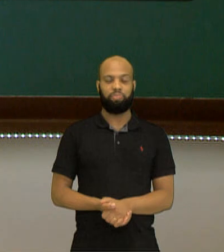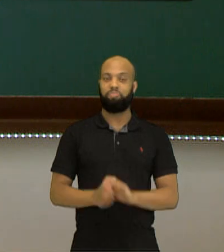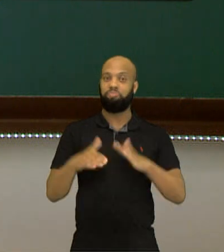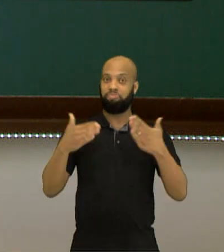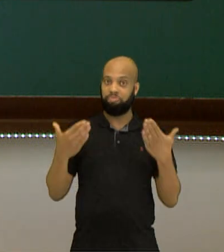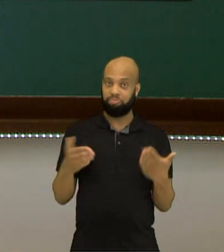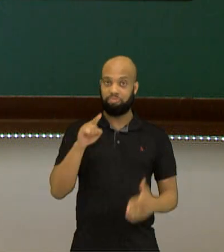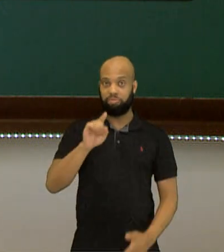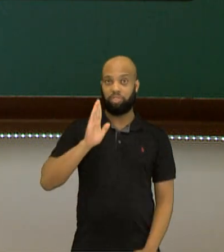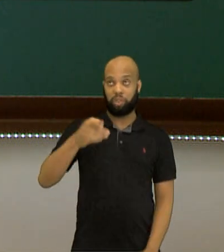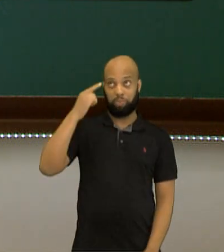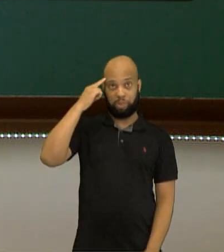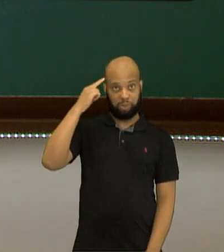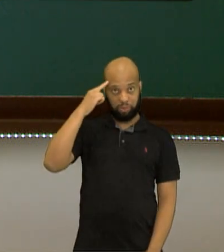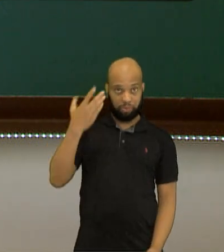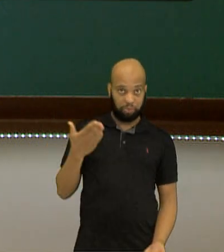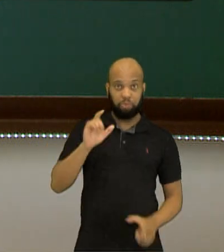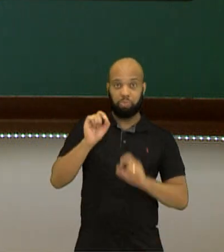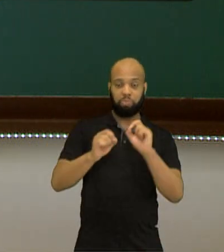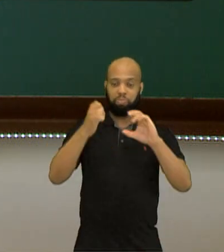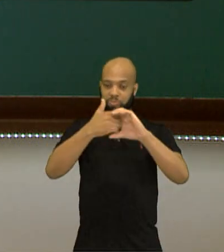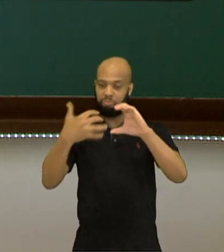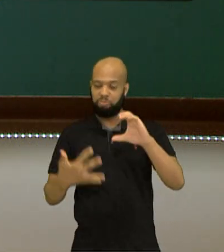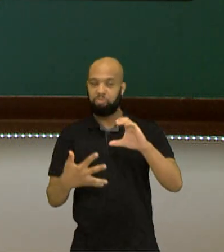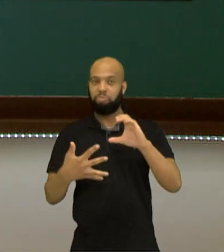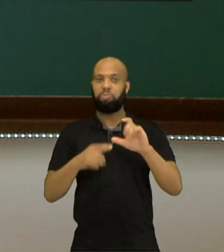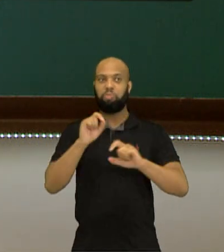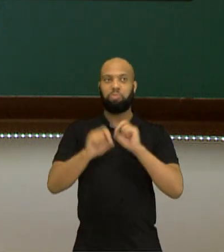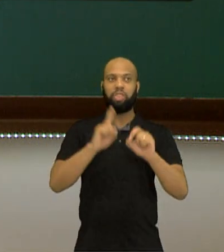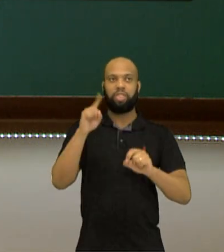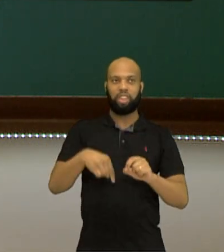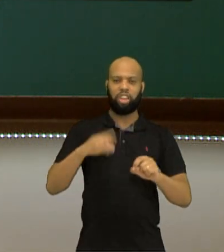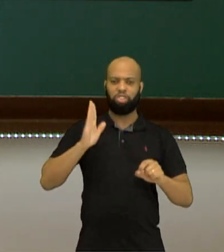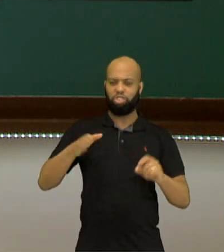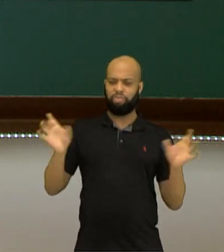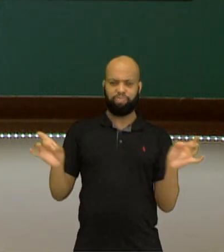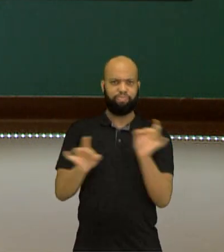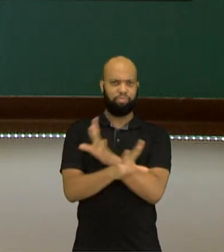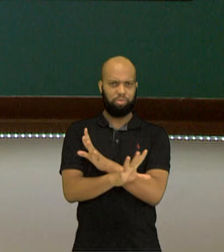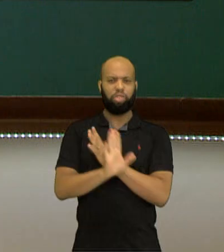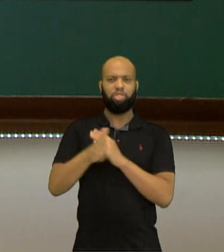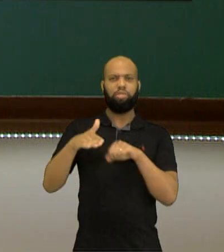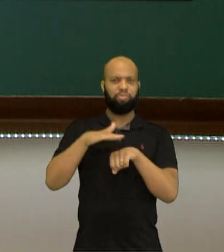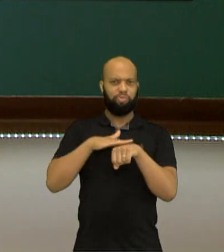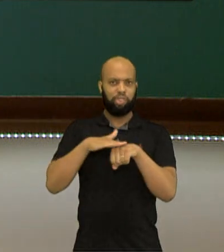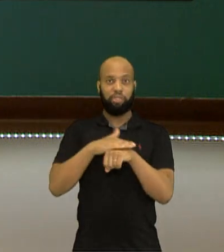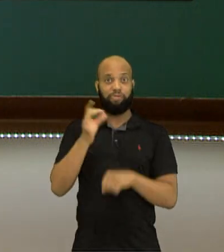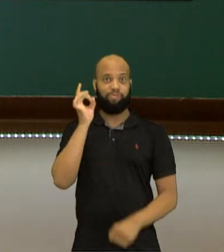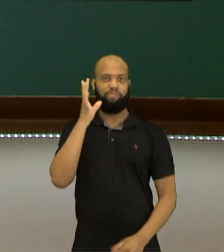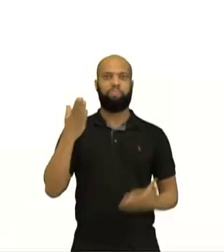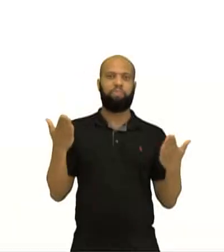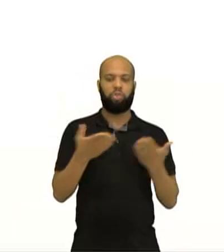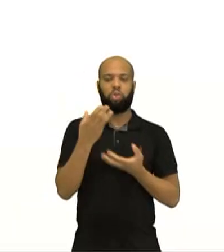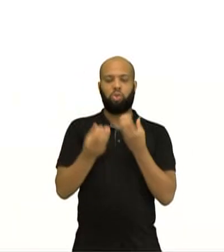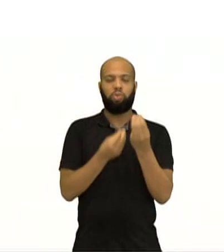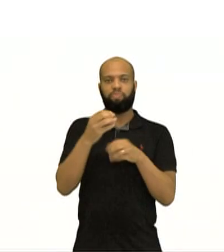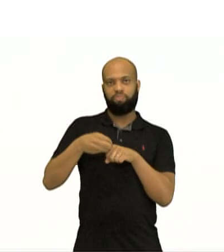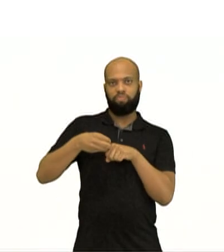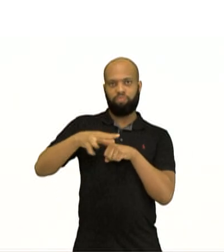E aí, galera, pensaram o que caracteriza a composição de um ready-made? Conversamos bastante, então tá fácil, né? Como